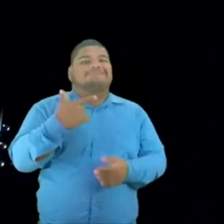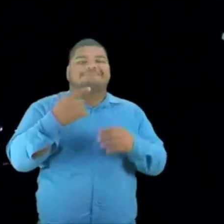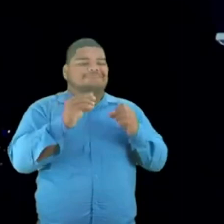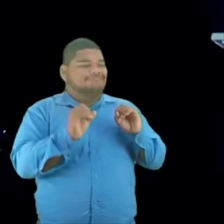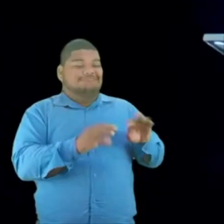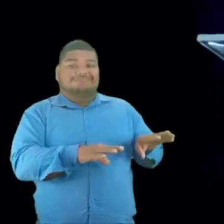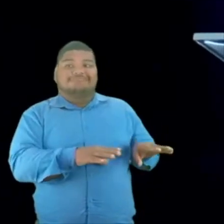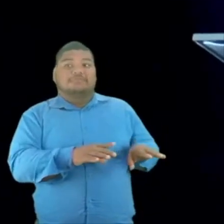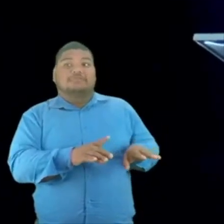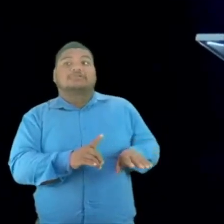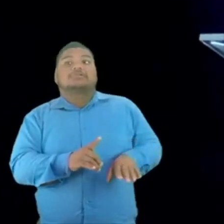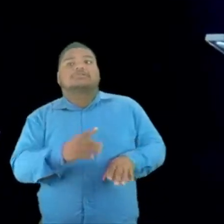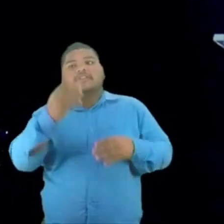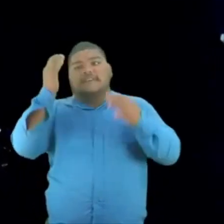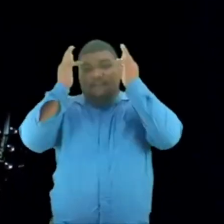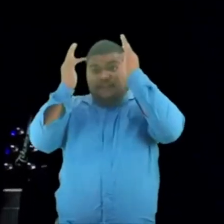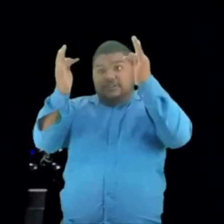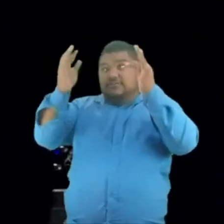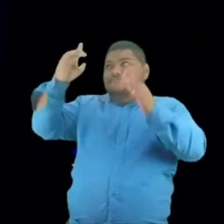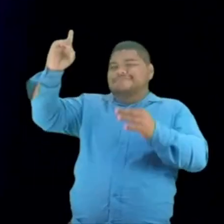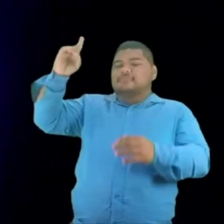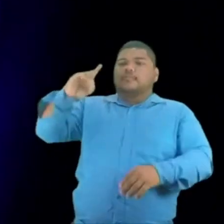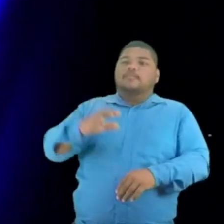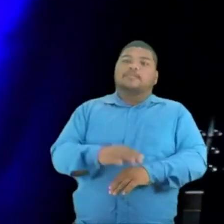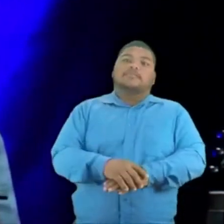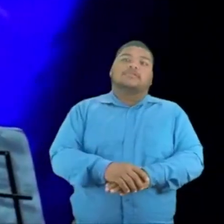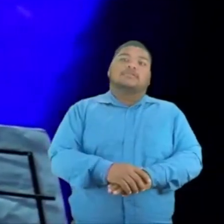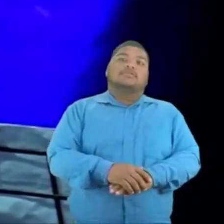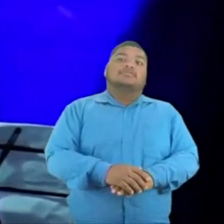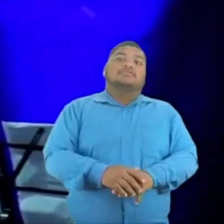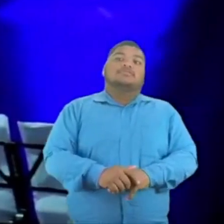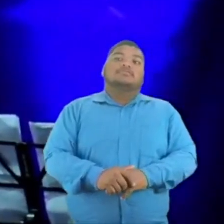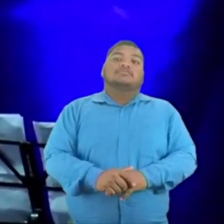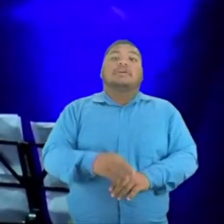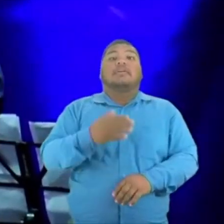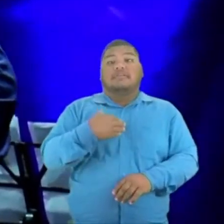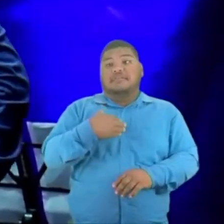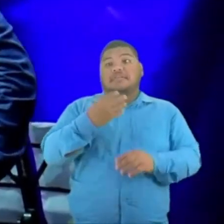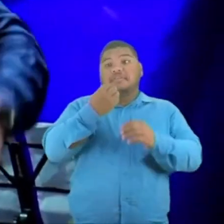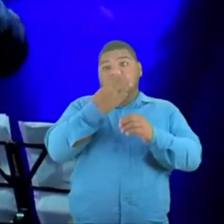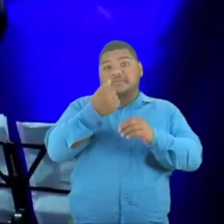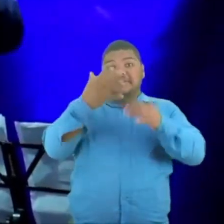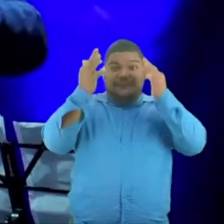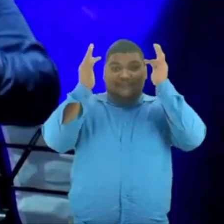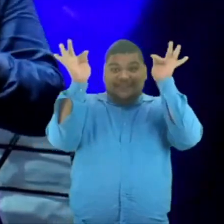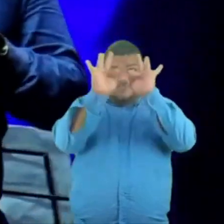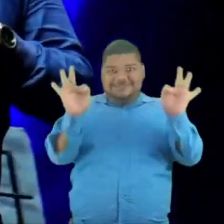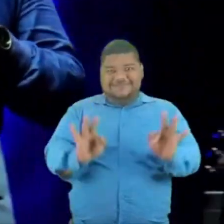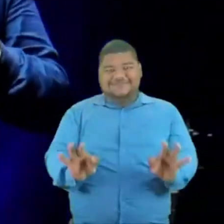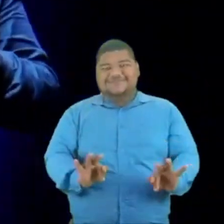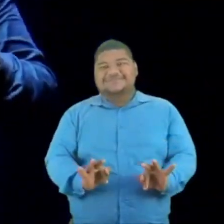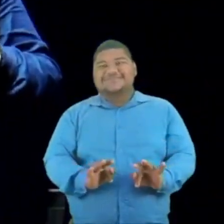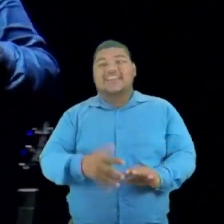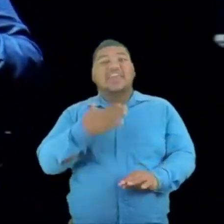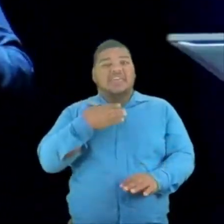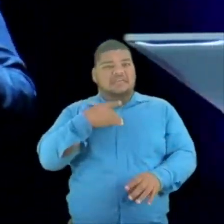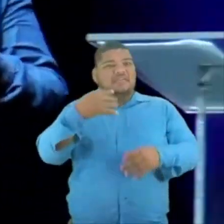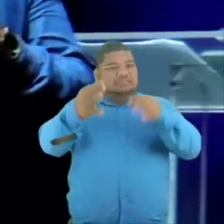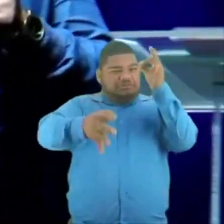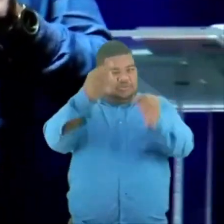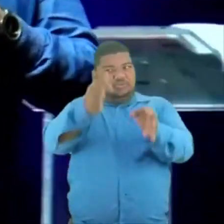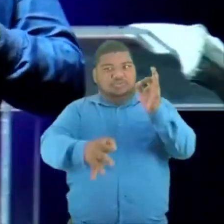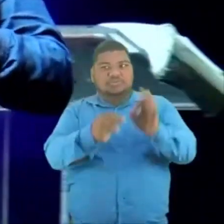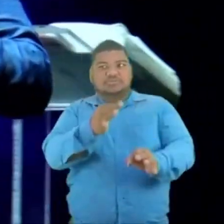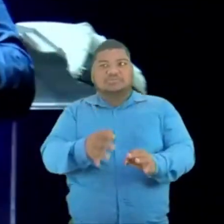não valeu a pena, eu pelo menos fui uma pessoa feliz aqui na igreja, eu pelo menos fui alguém justo, eu